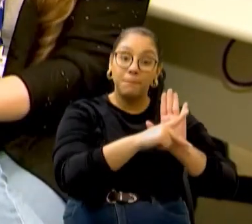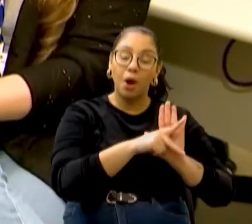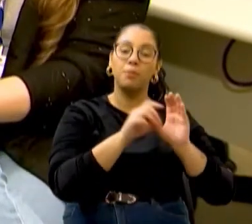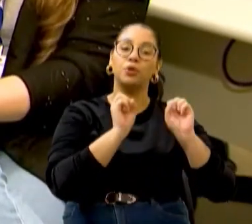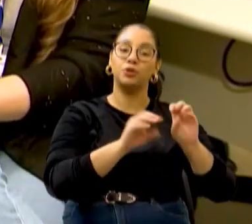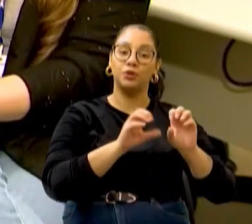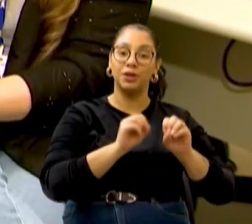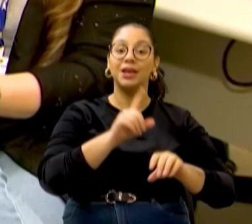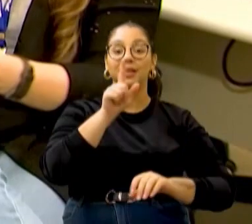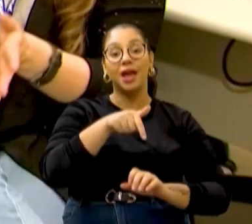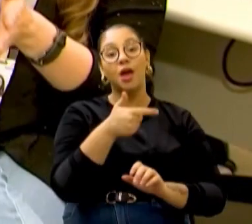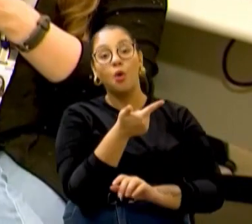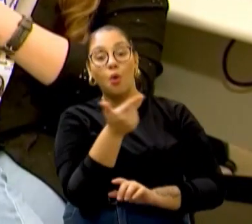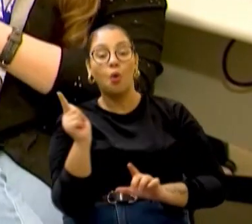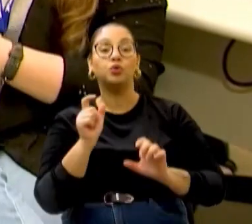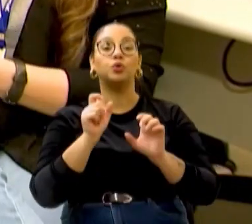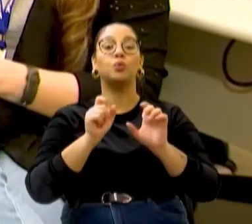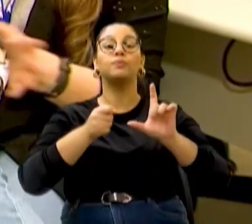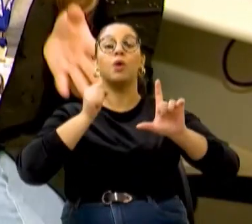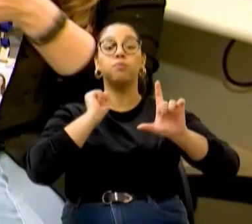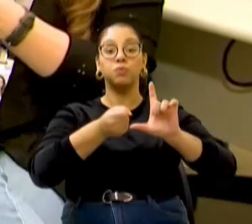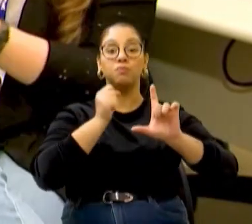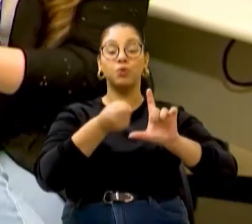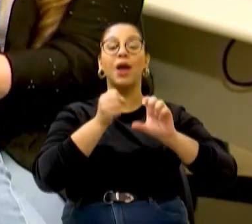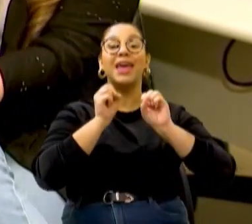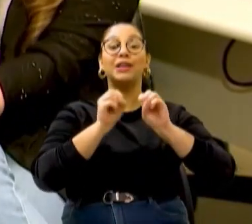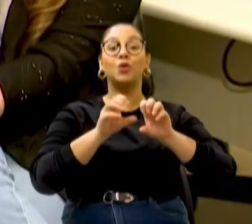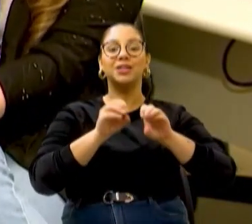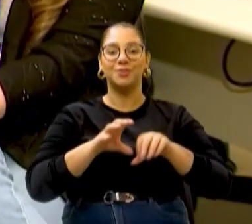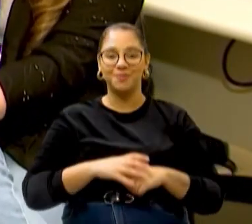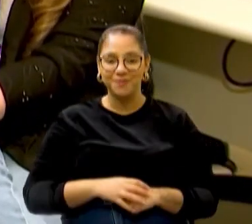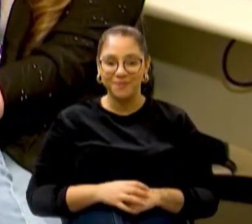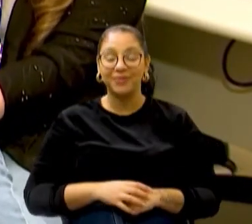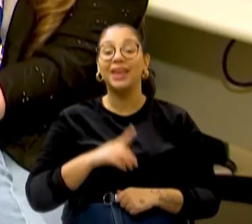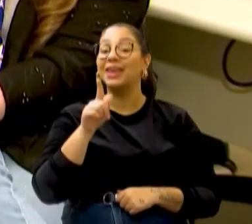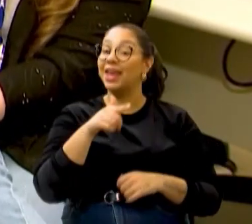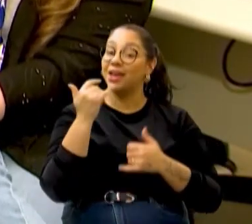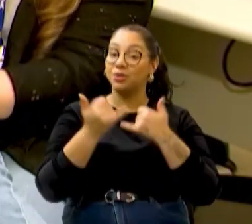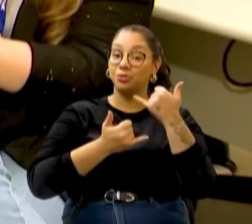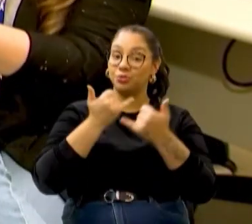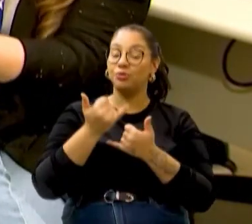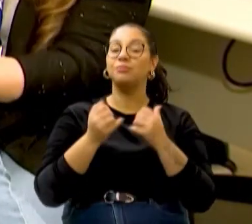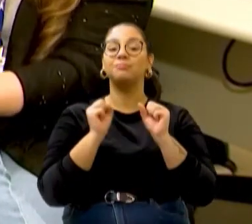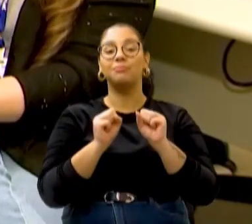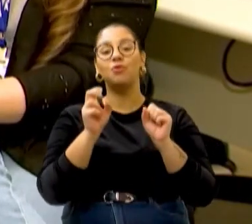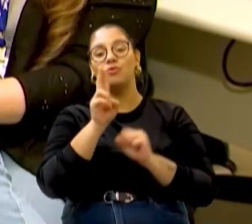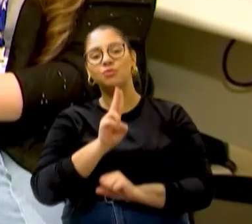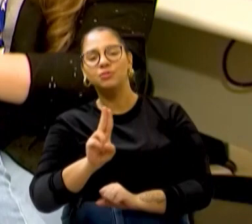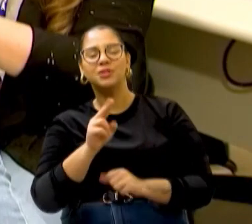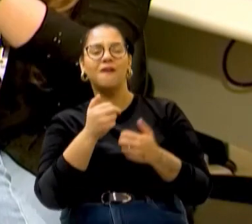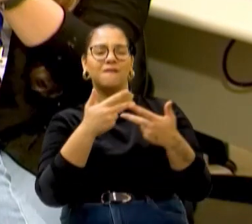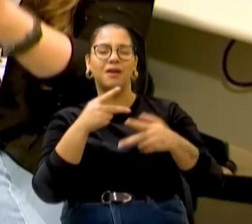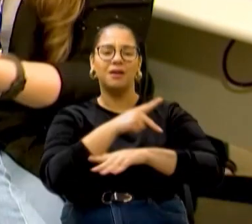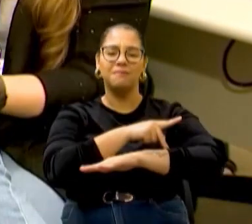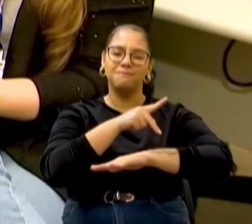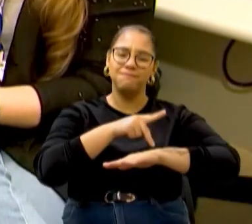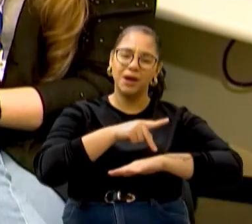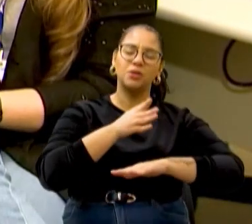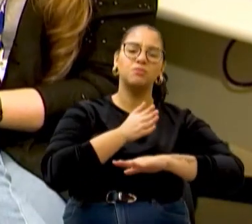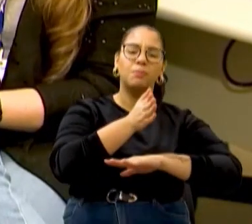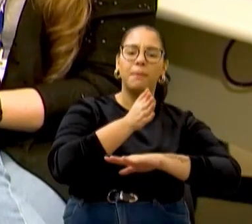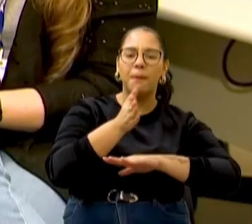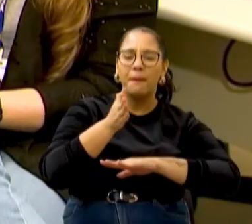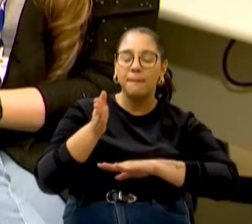especializada para educação que é o Minecraft for education né ouvido queixa de Edition que então é um jogo que pode ser usado em diferentes